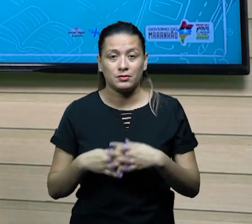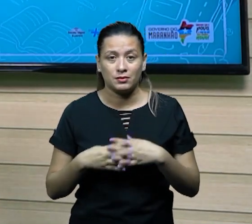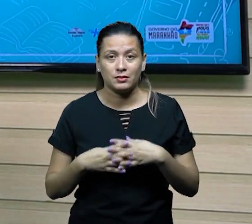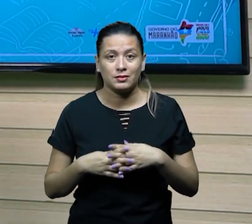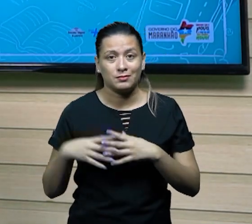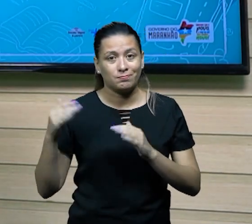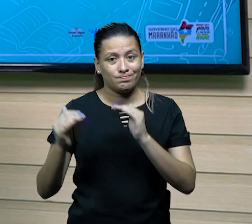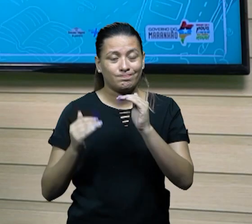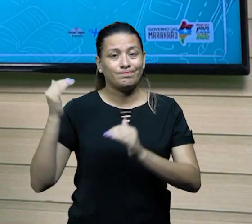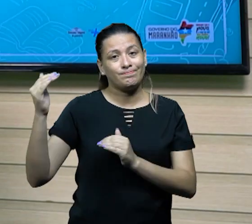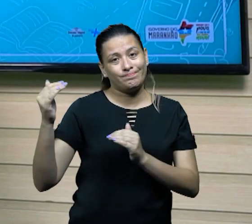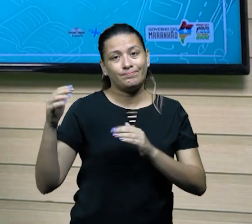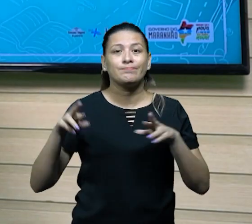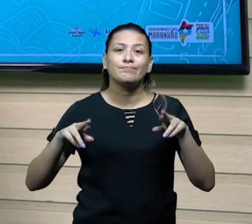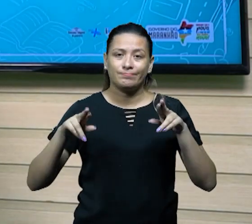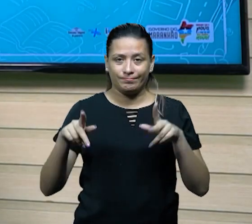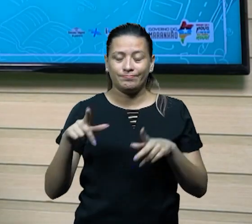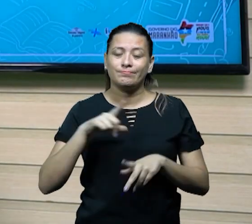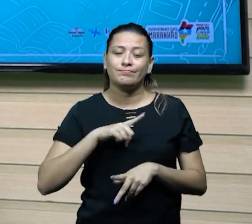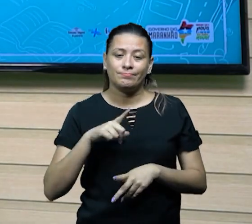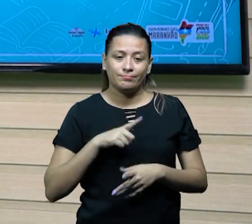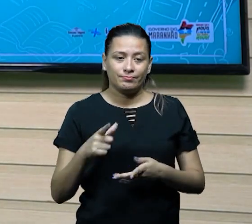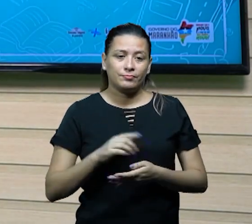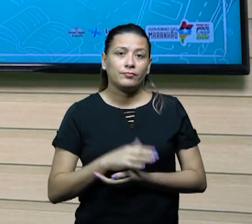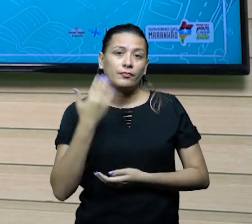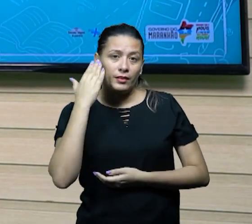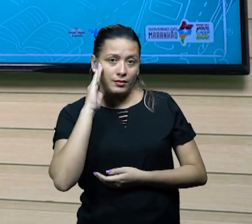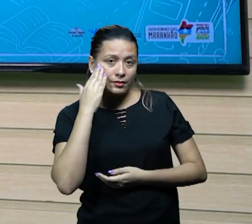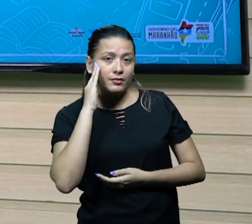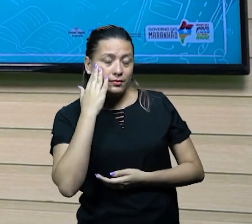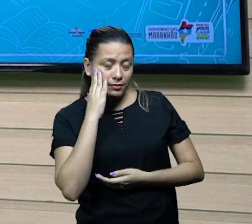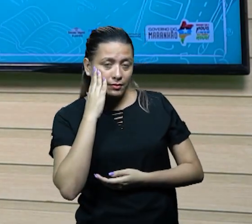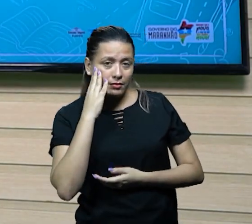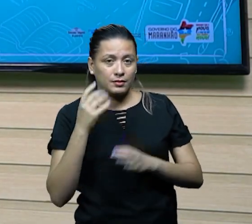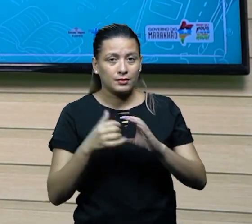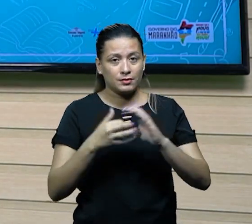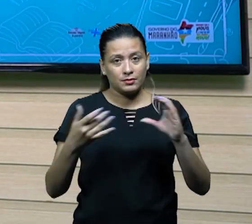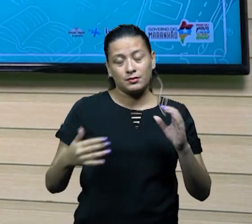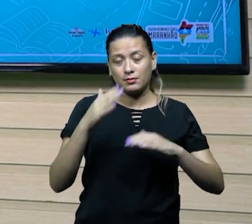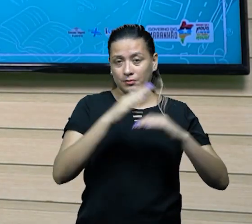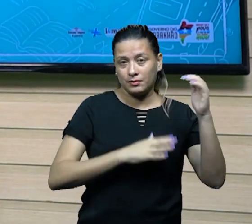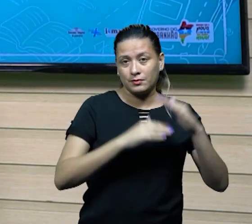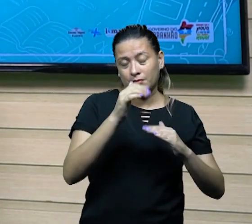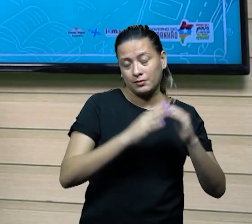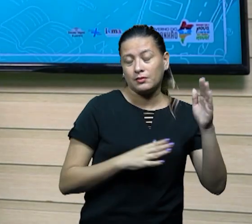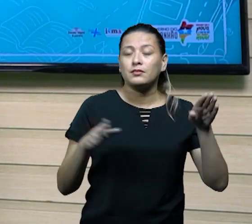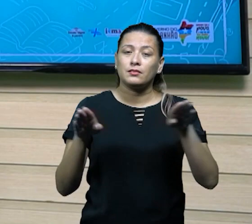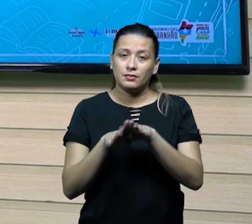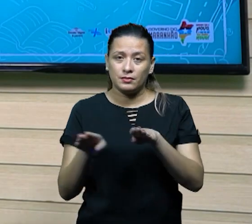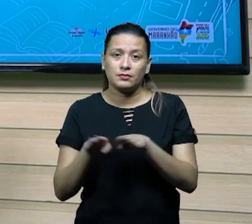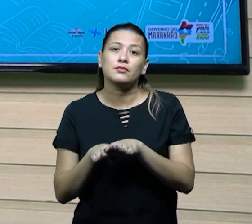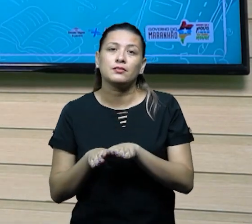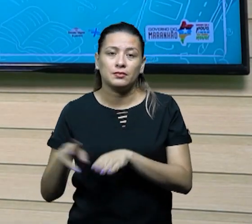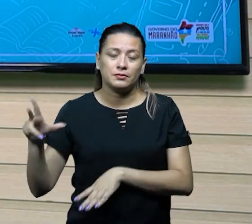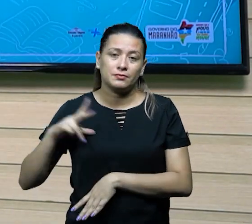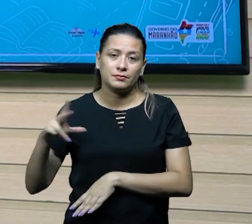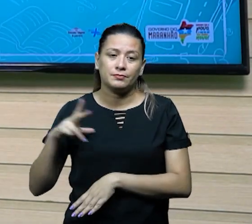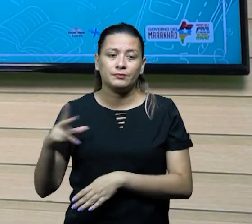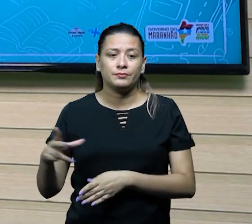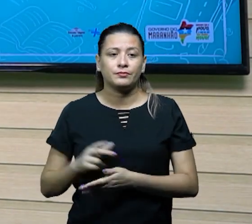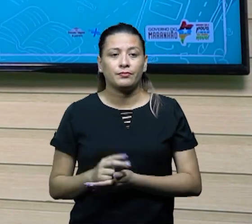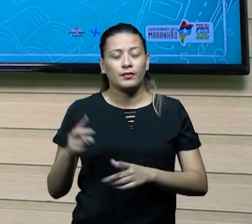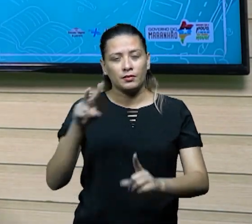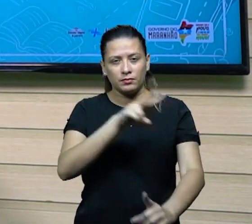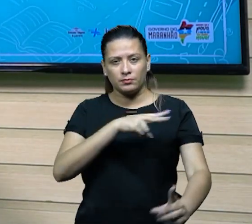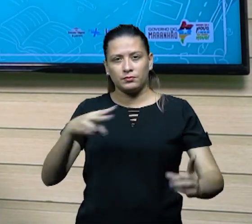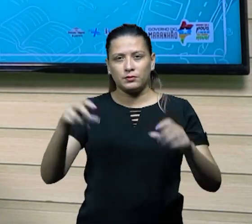uma normalidade. E isso vai fazer toda a diferença. Eu preciso entender o caráter profissional, o caráter pessoal, e aí eu tenho essa